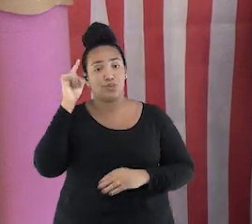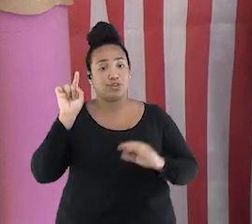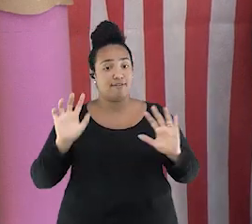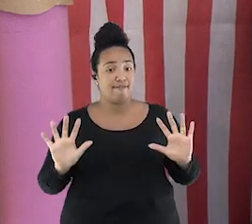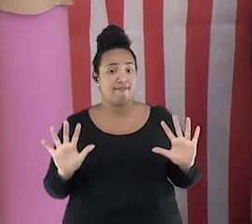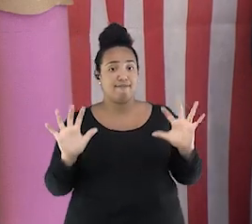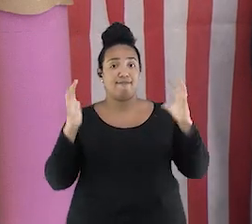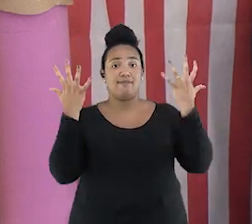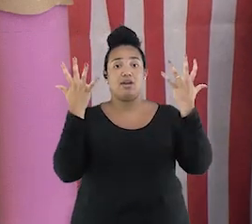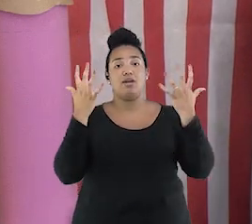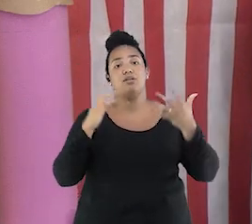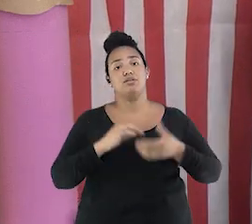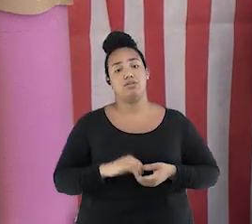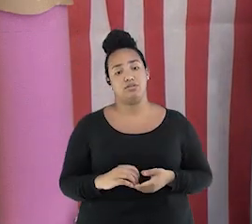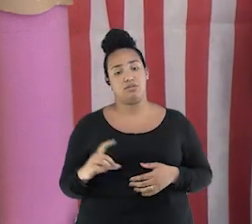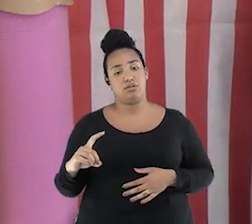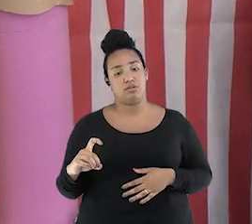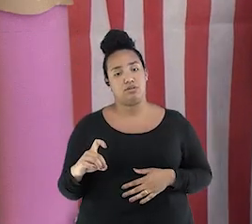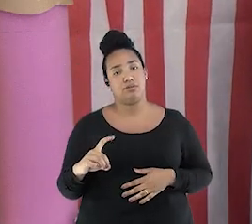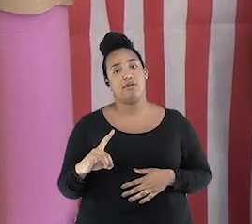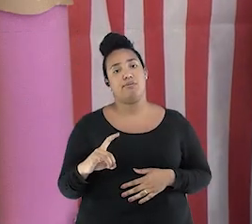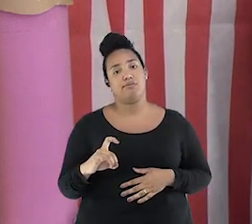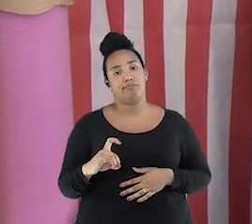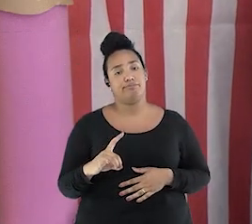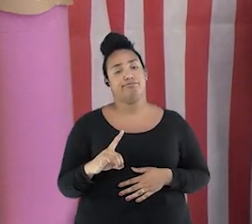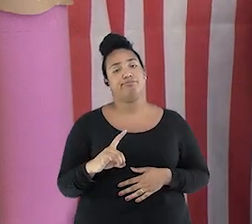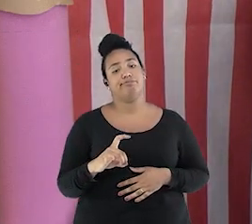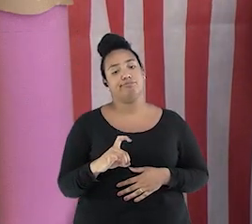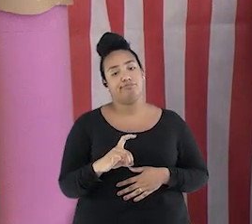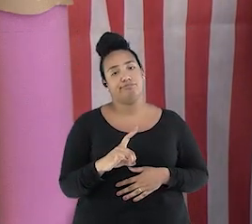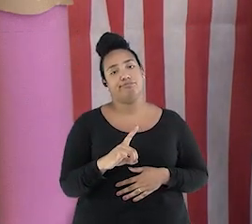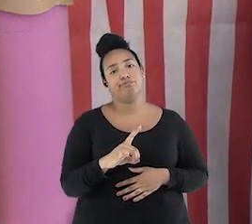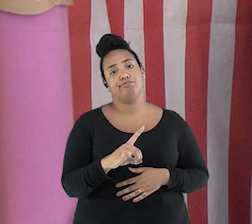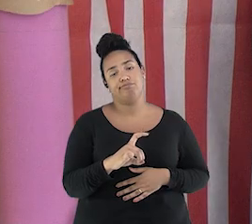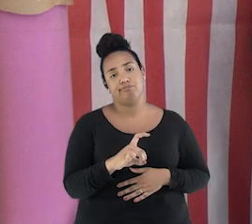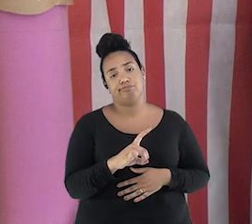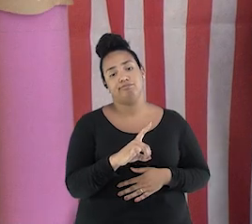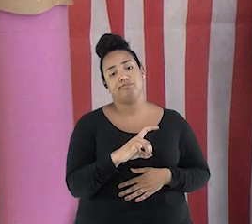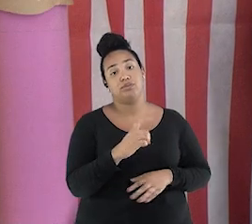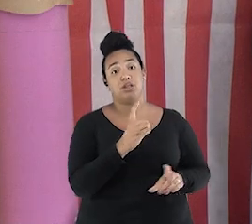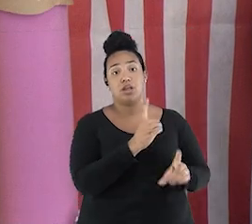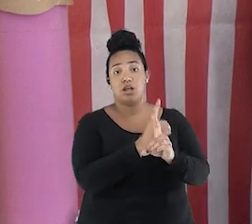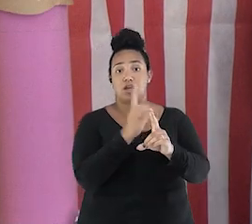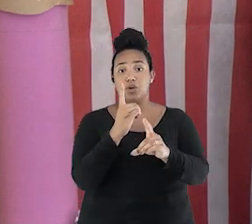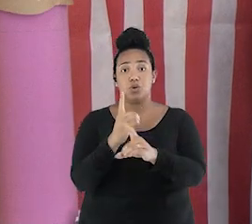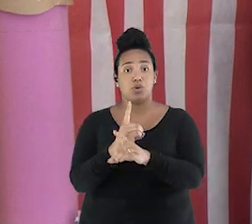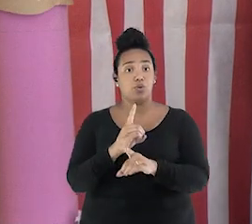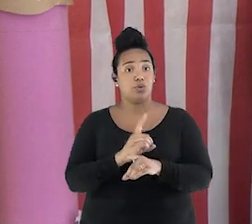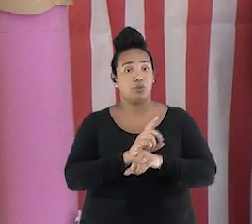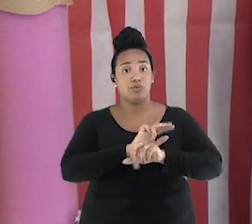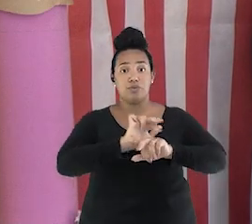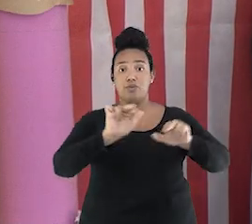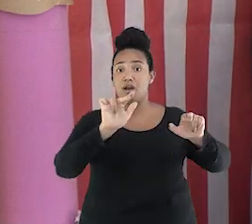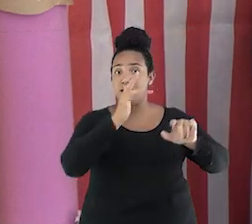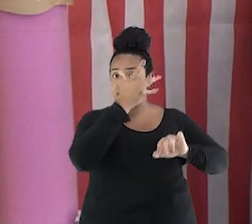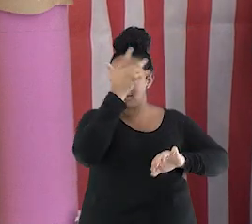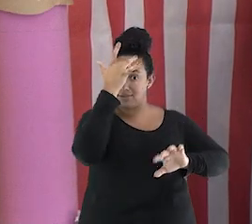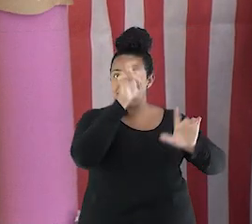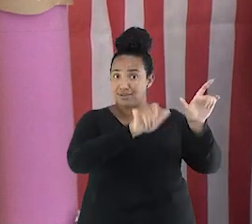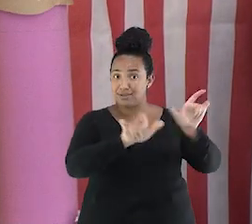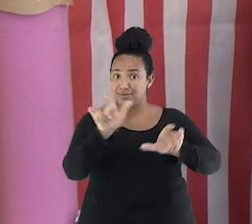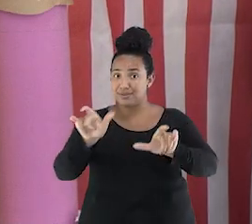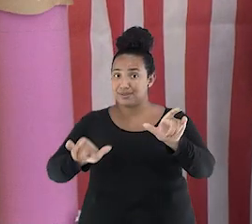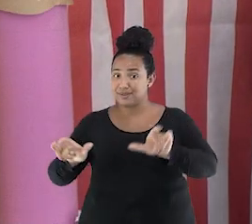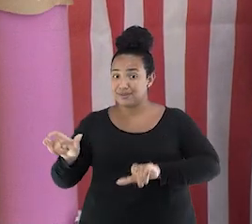ela ainda estava andando pelo caminho. Encontrou muita gente que também ia para lá.